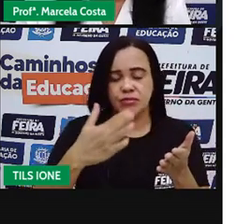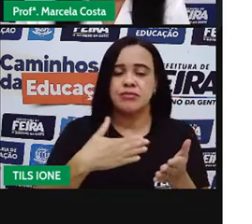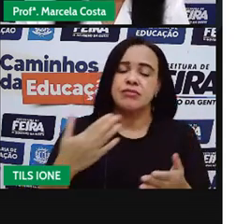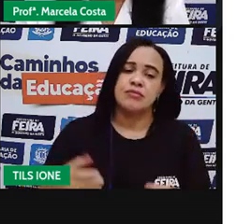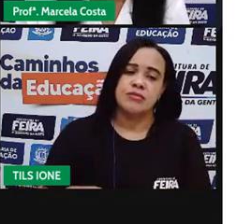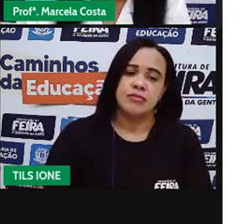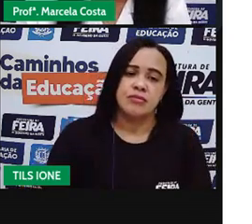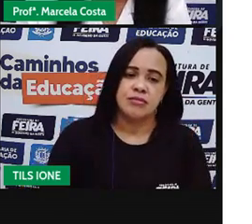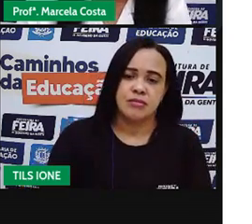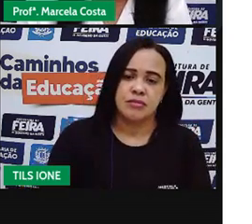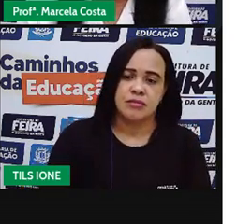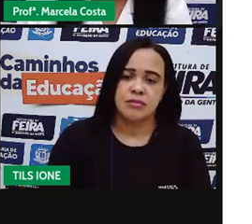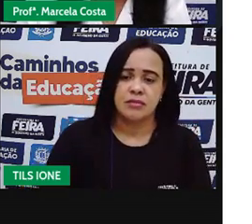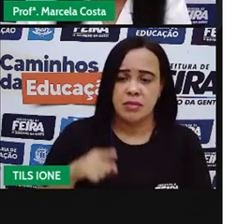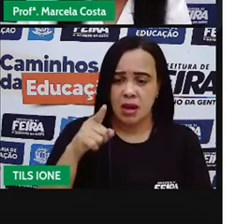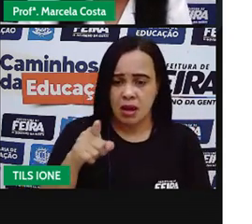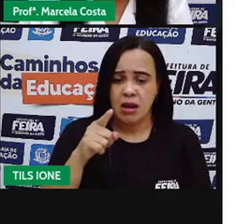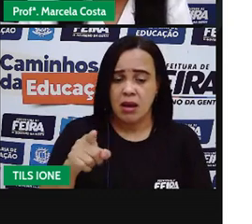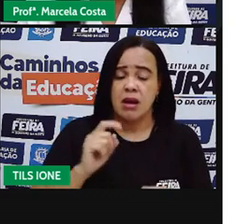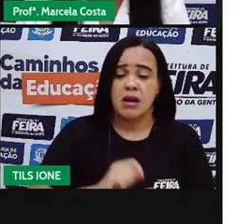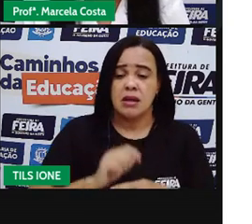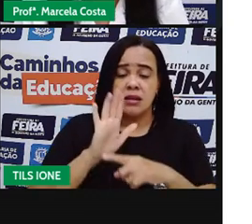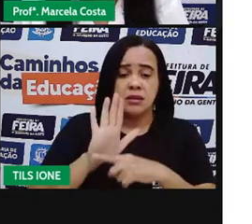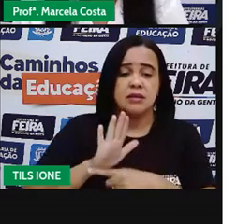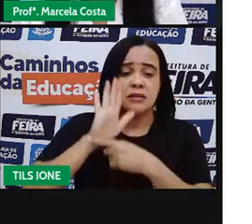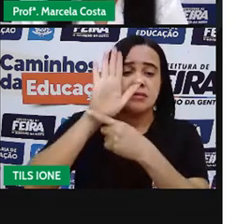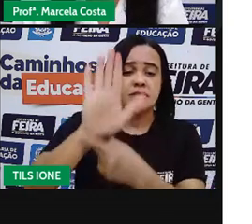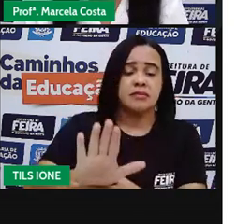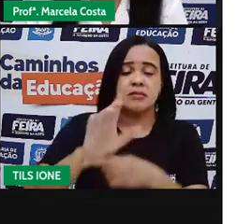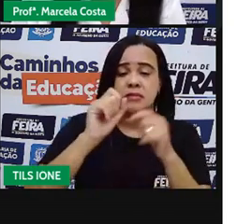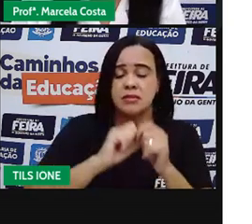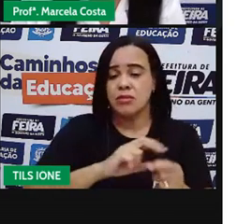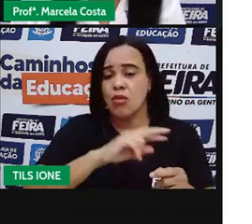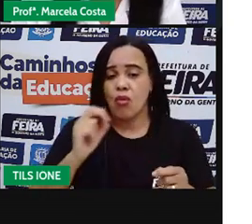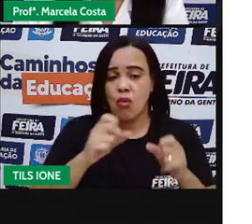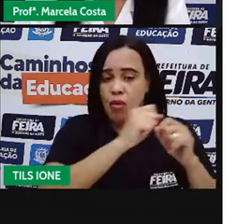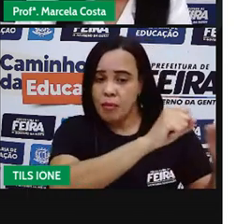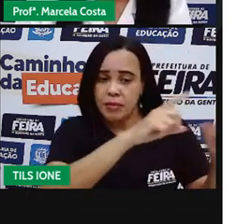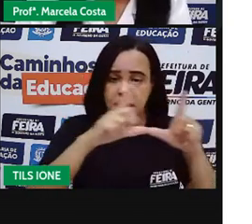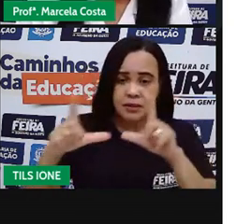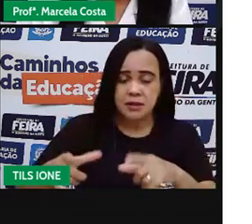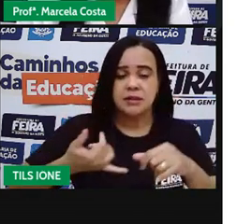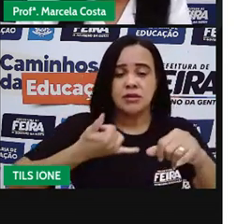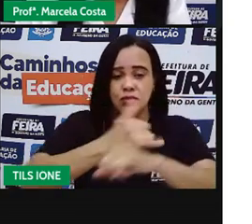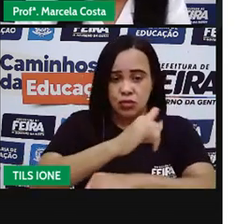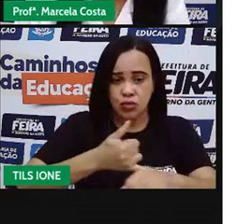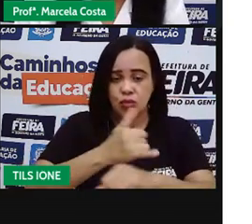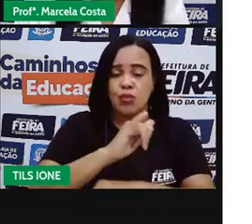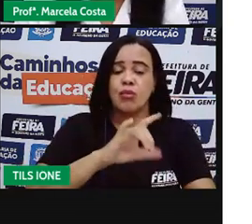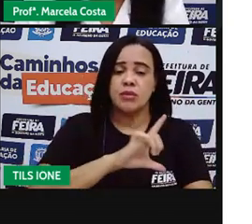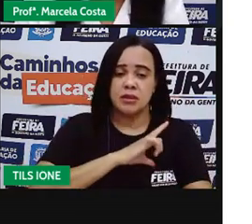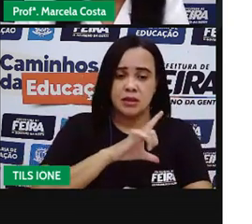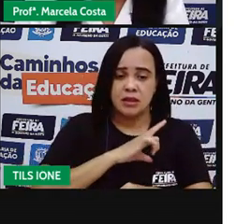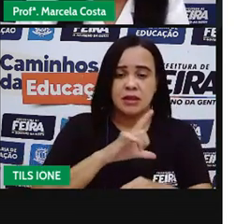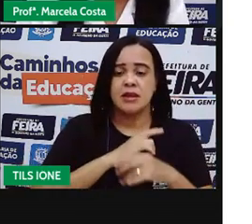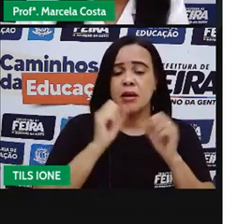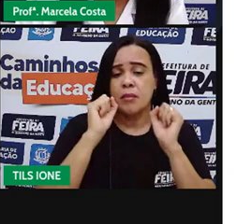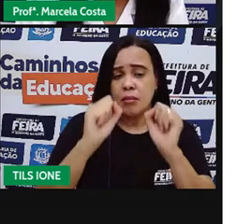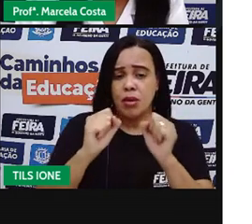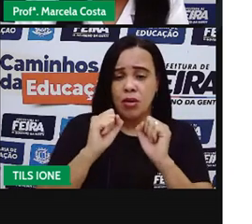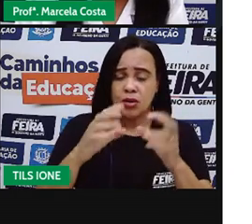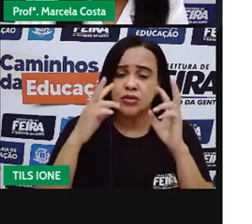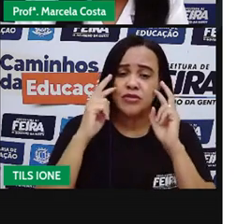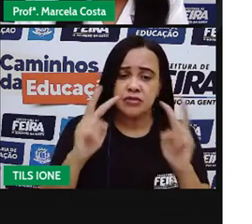Ela está disponível, essa apresentação, no YouTube. E você pode acompanhar por meio desse link que está aqui